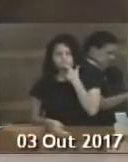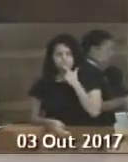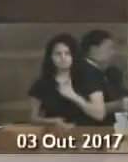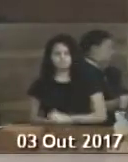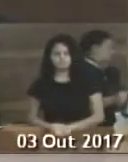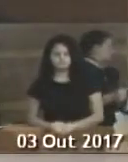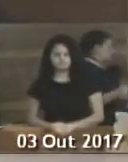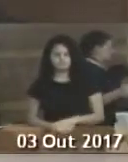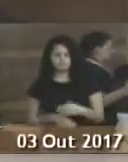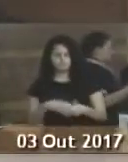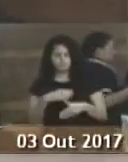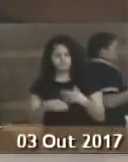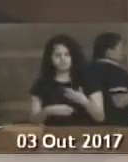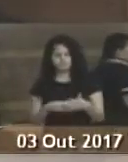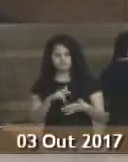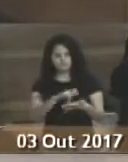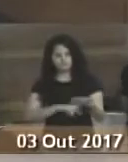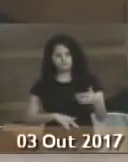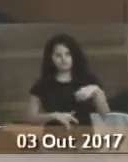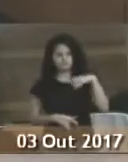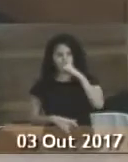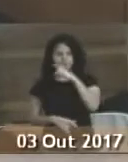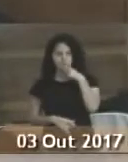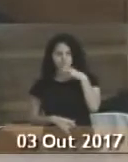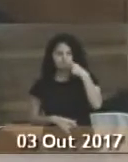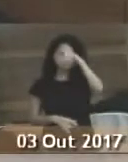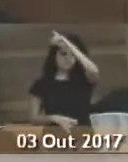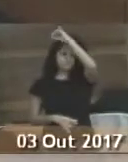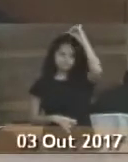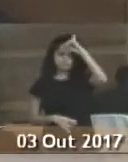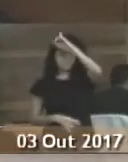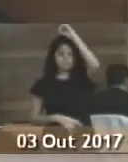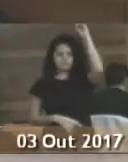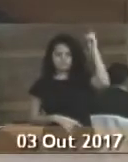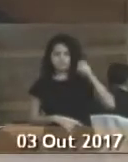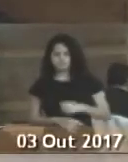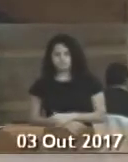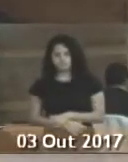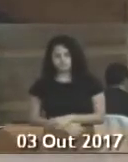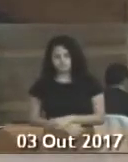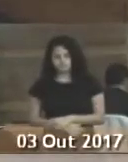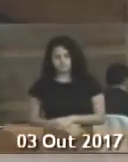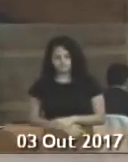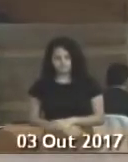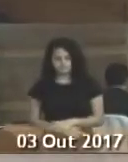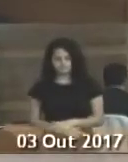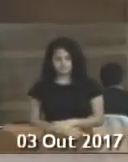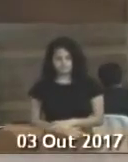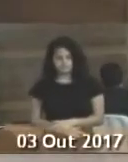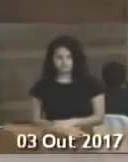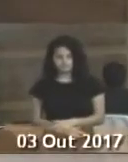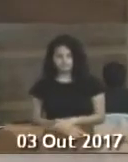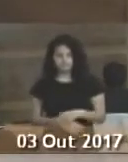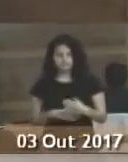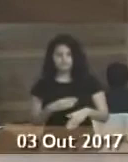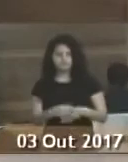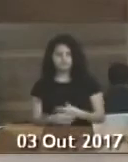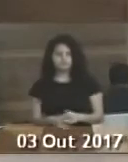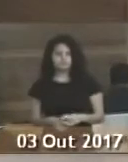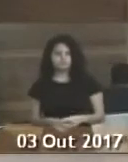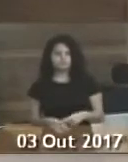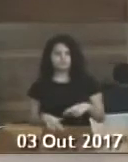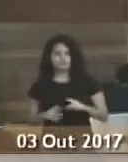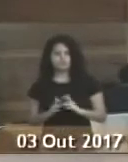que procedesse à leitura de um trecho bíblico, que foi lido, Salmo, capítulo 23, versículo 6. Dando continuidade à sessão, o senhor